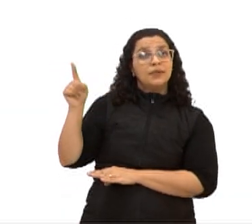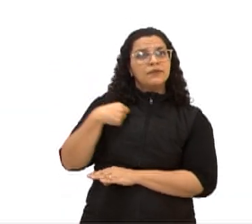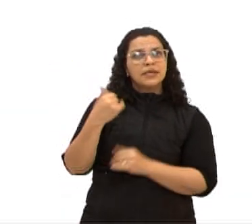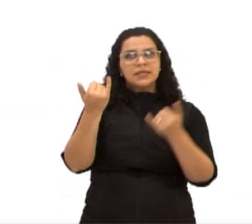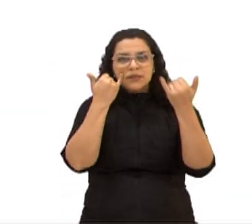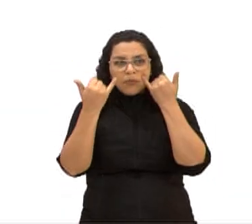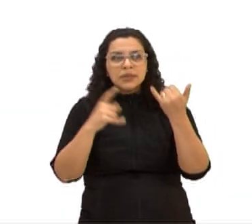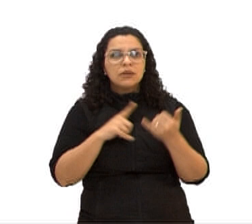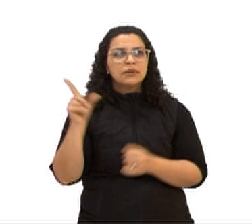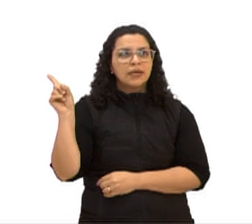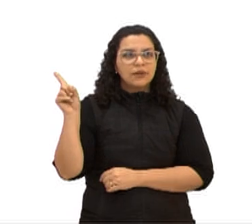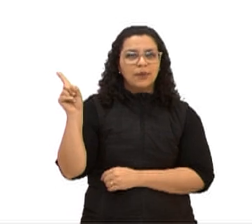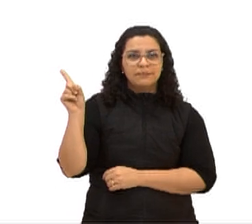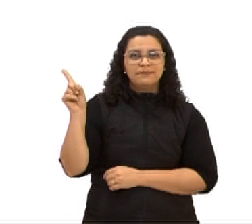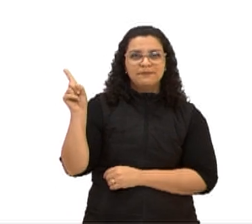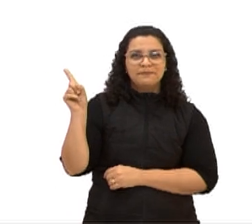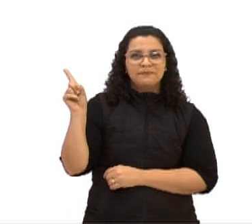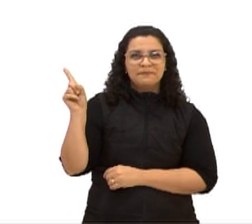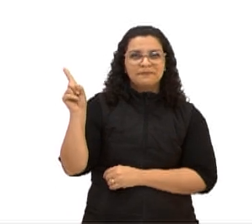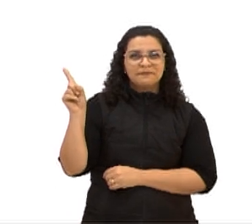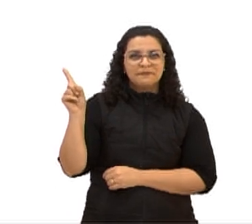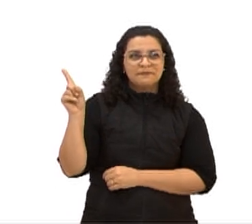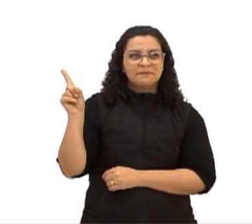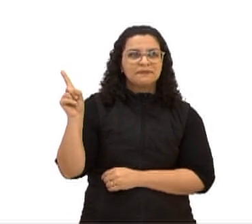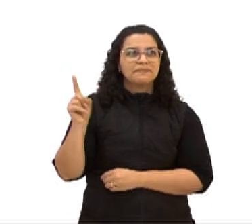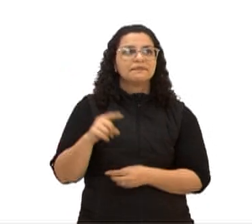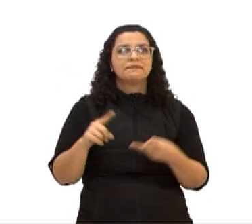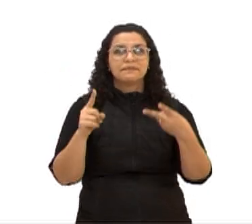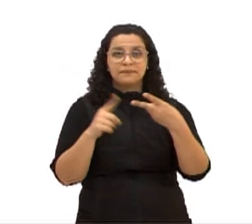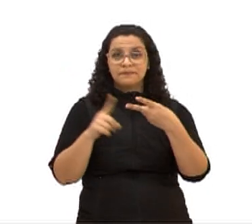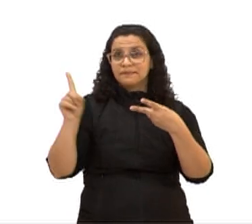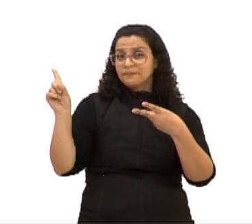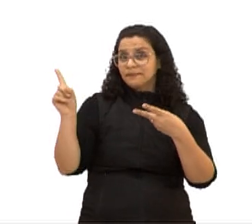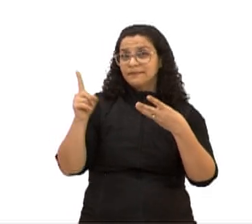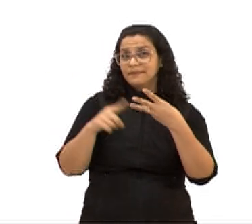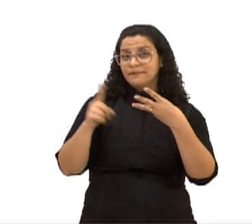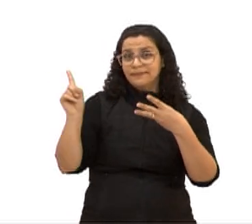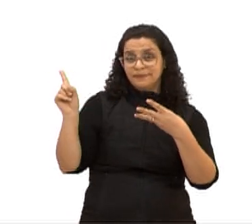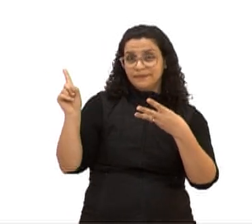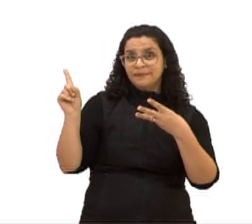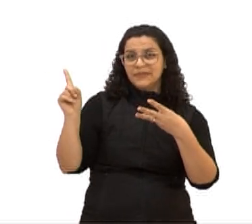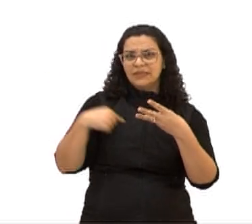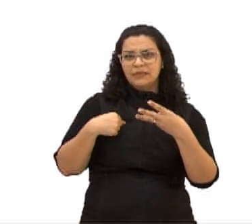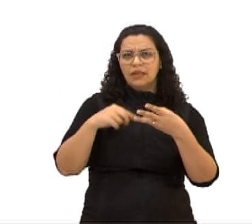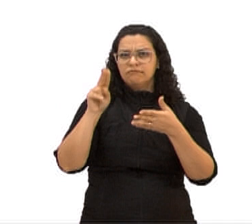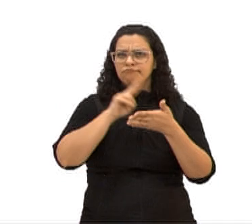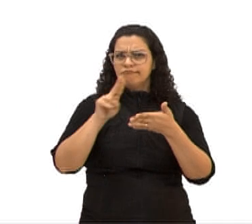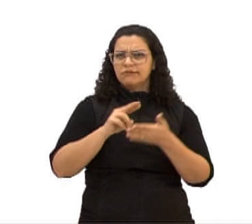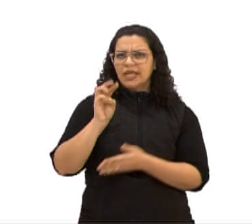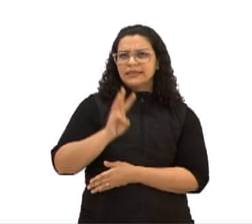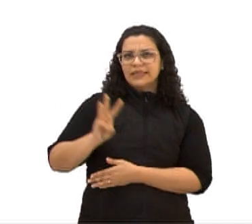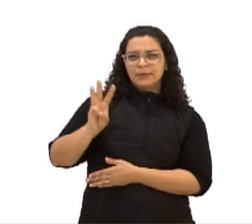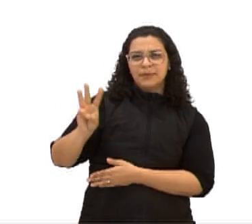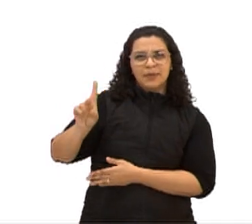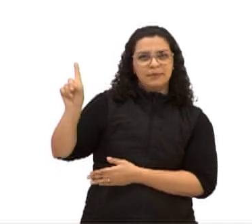manterem informados, que é o revistagalileu.com.br, o